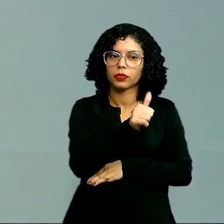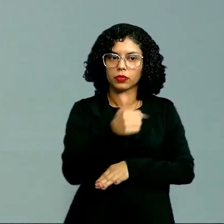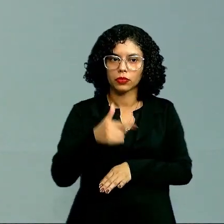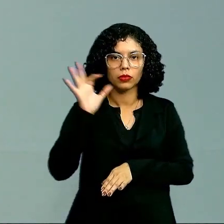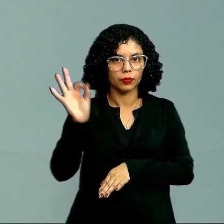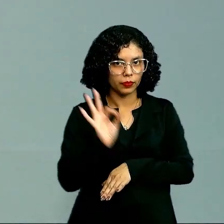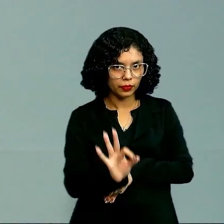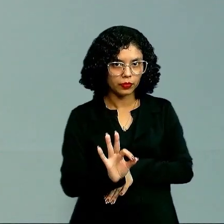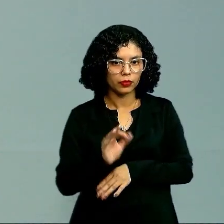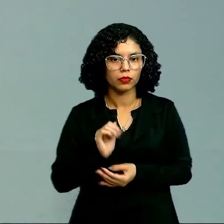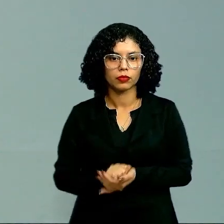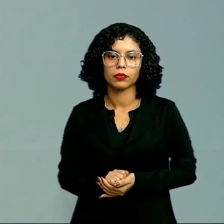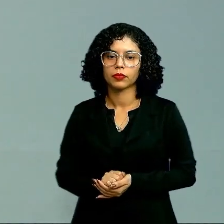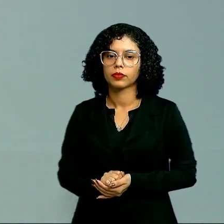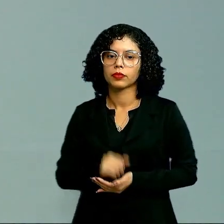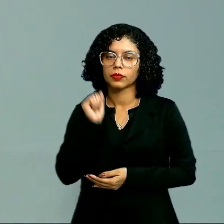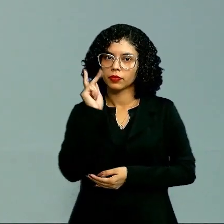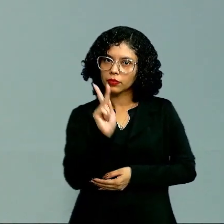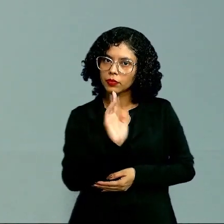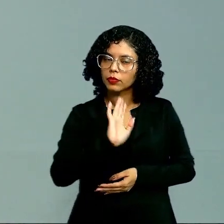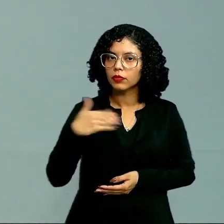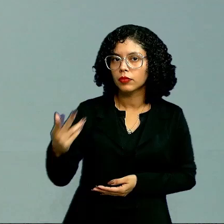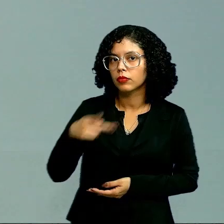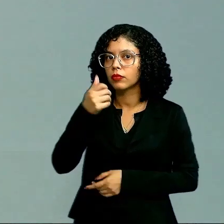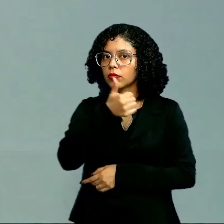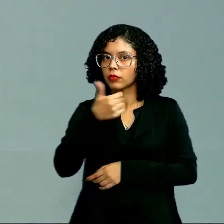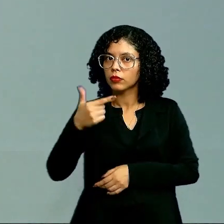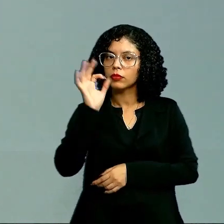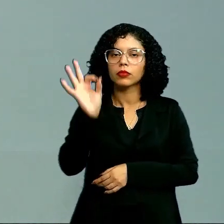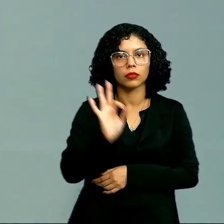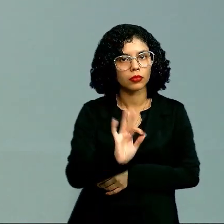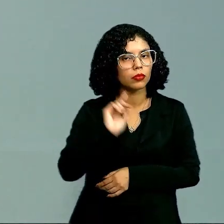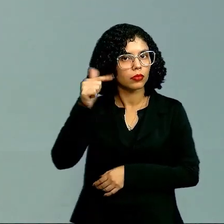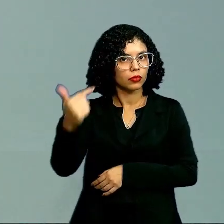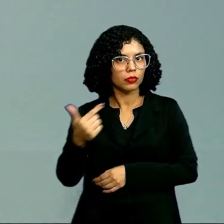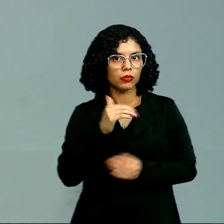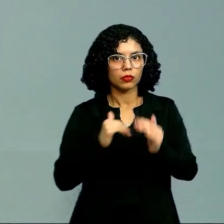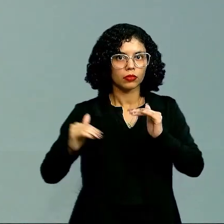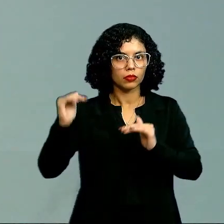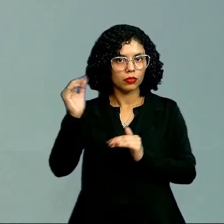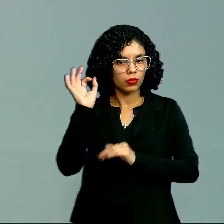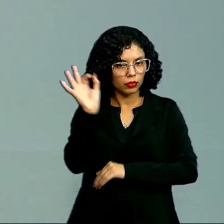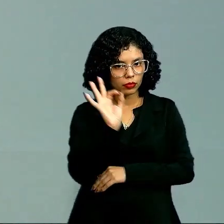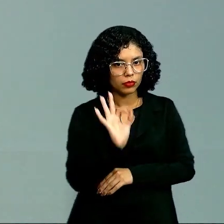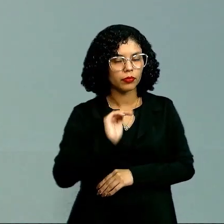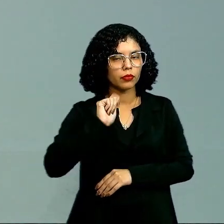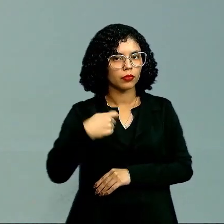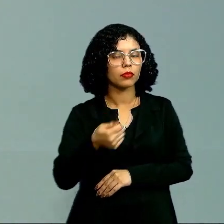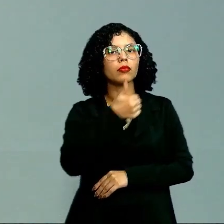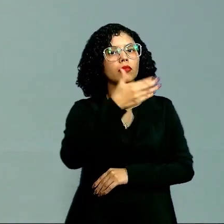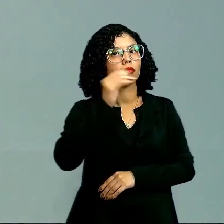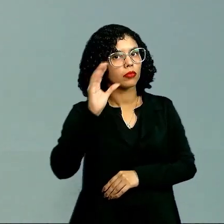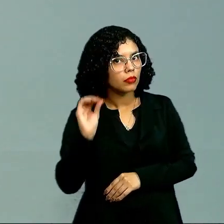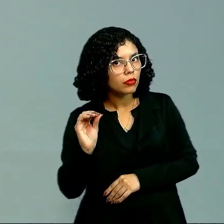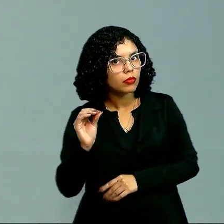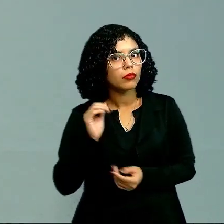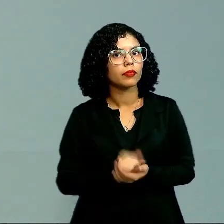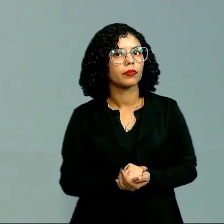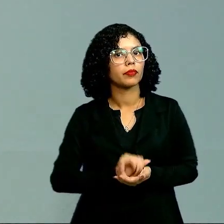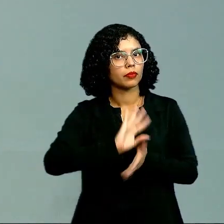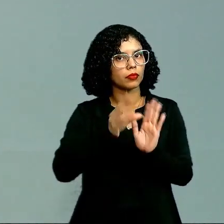os 12%. Que aí, quando a gente fala 12%, aquele símbolo de porcentagem equivale a 100. Então, vai